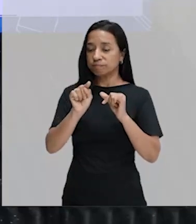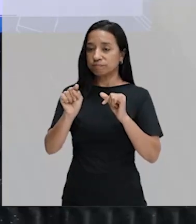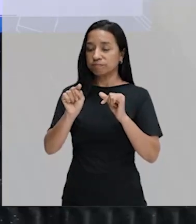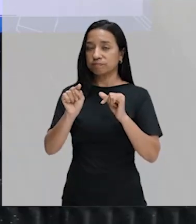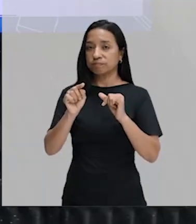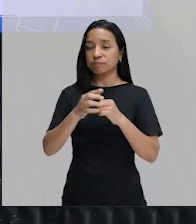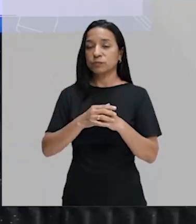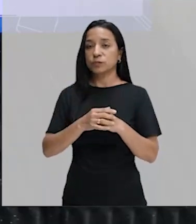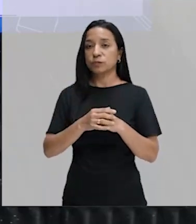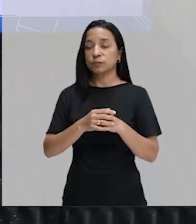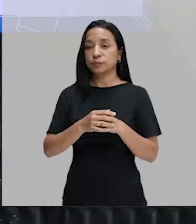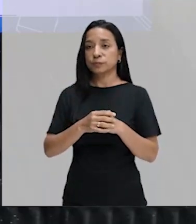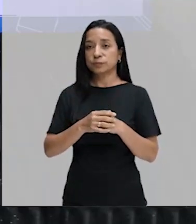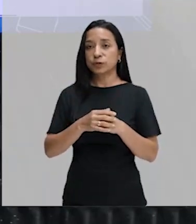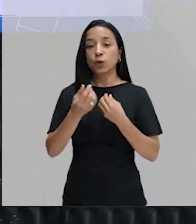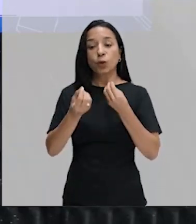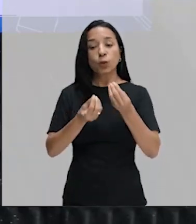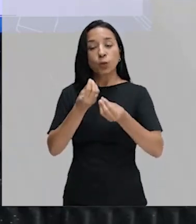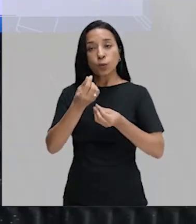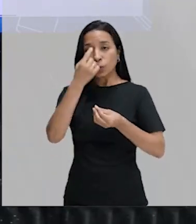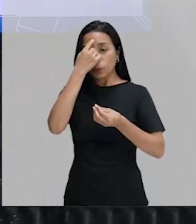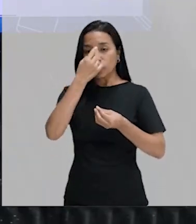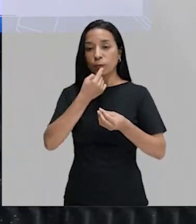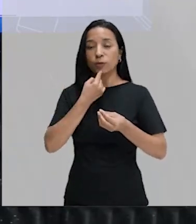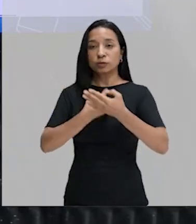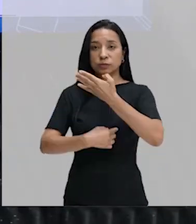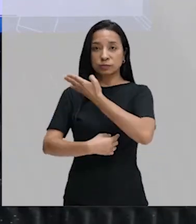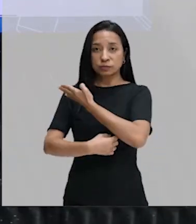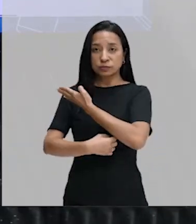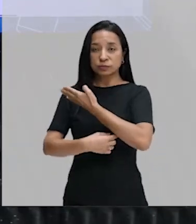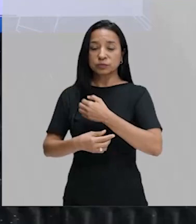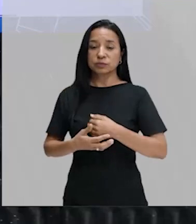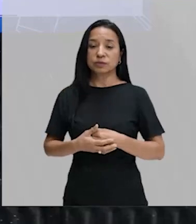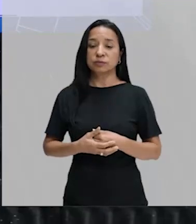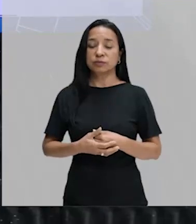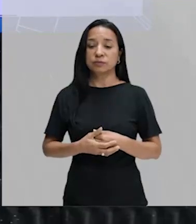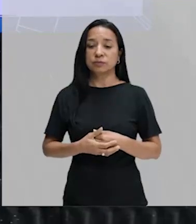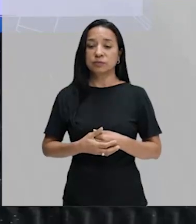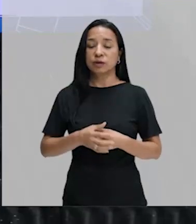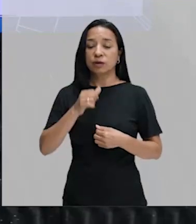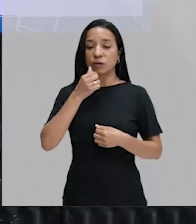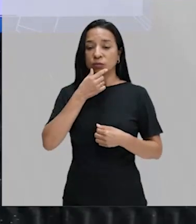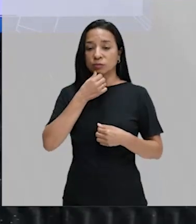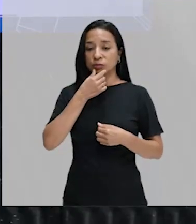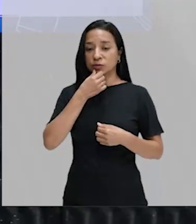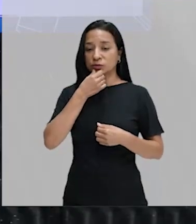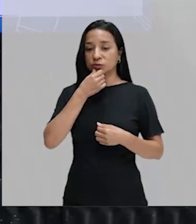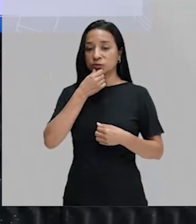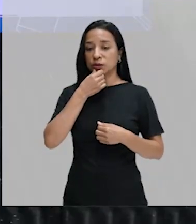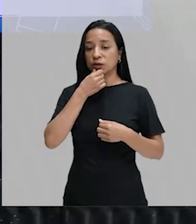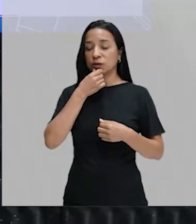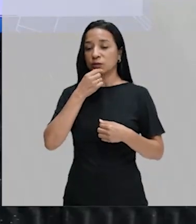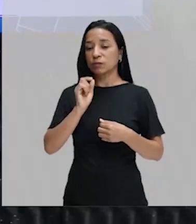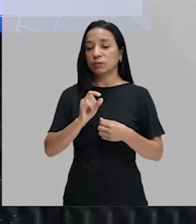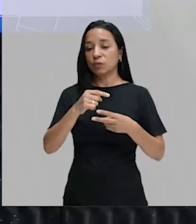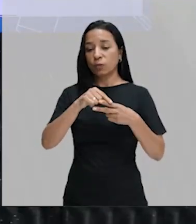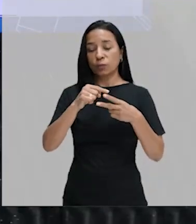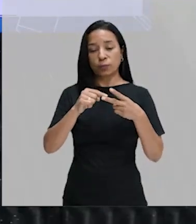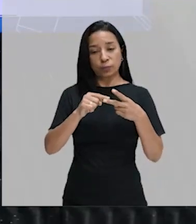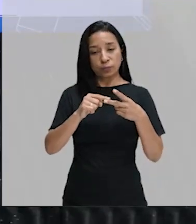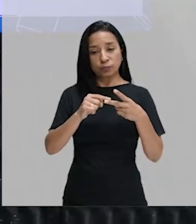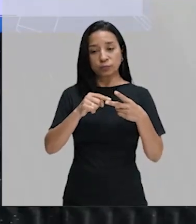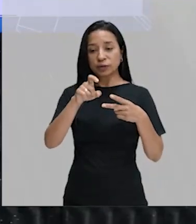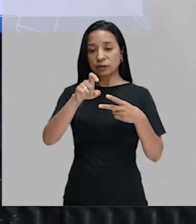como vocês podem ver aqui na figura, tá? Macho tem o par sexual ZZ e fêmea o par